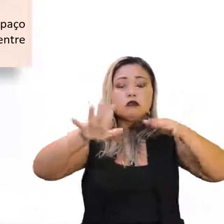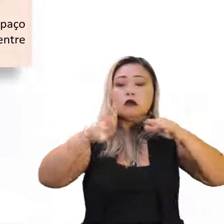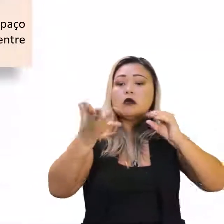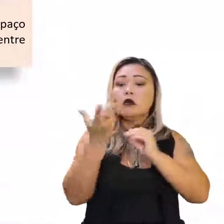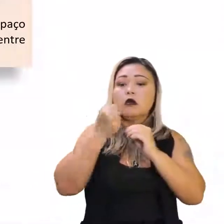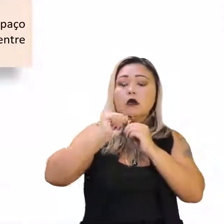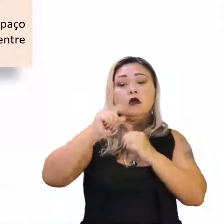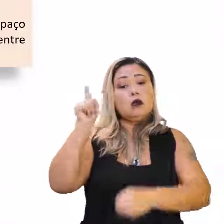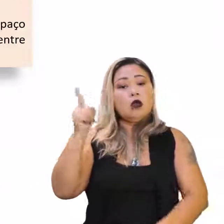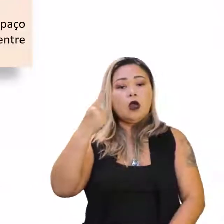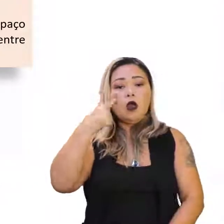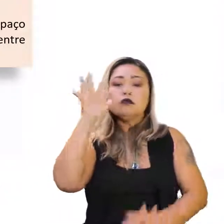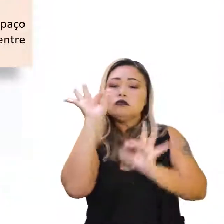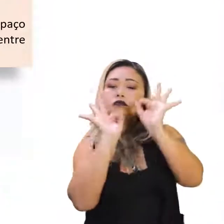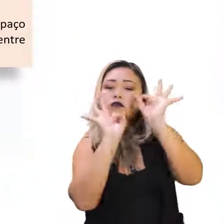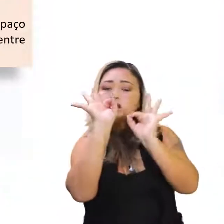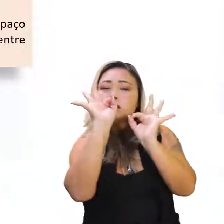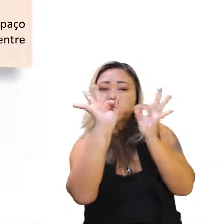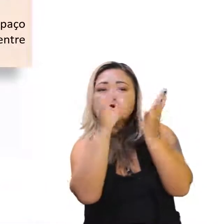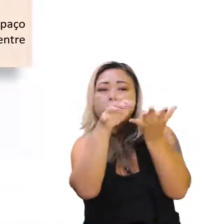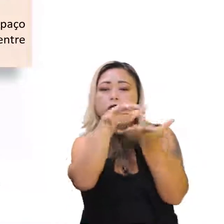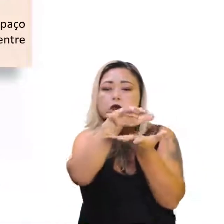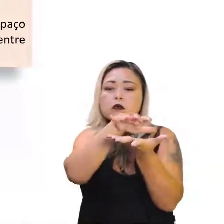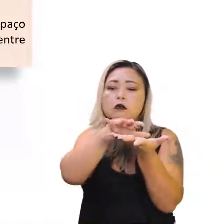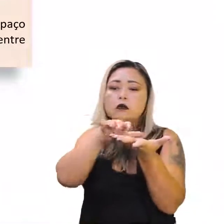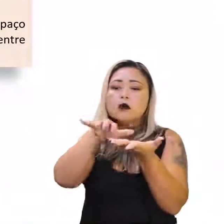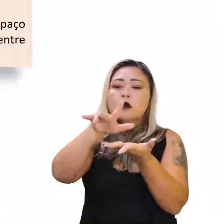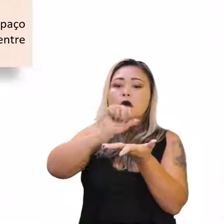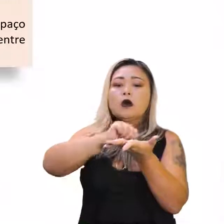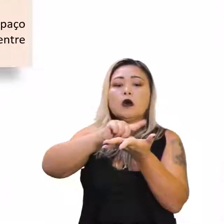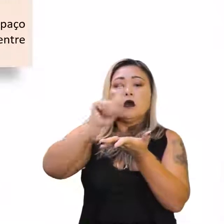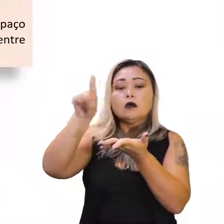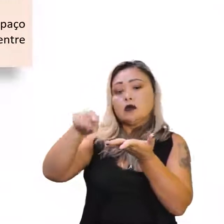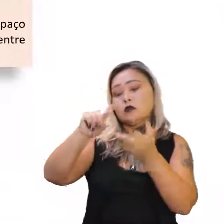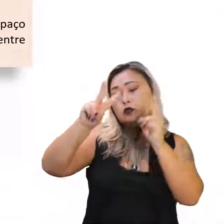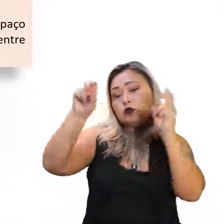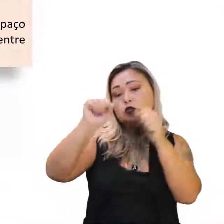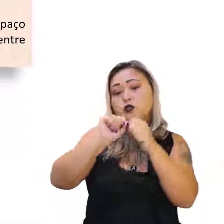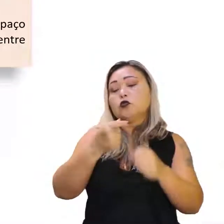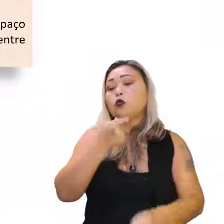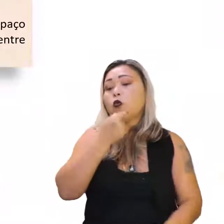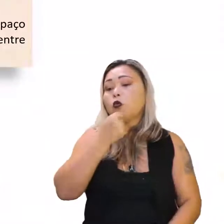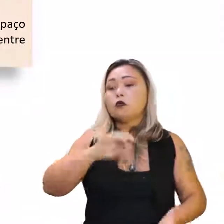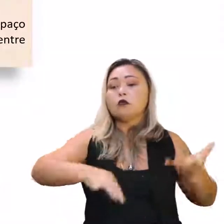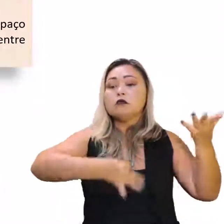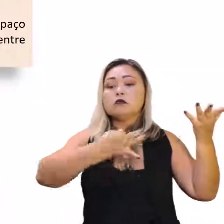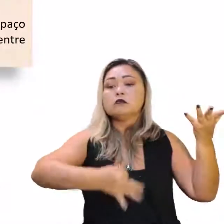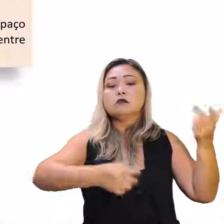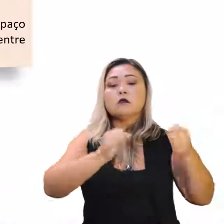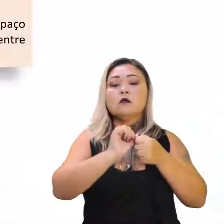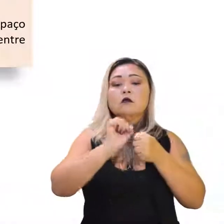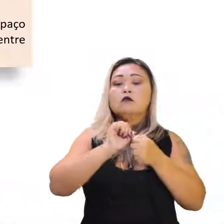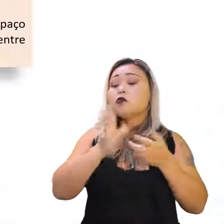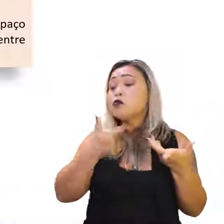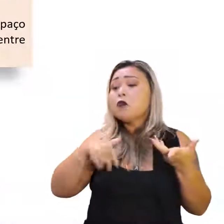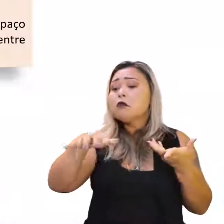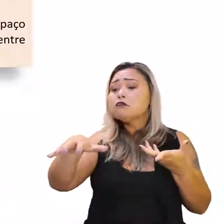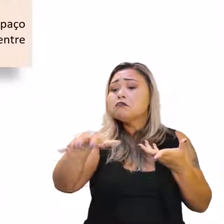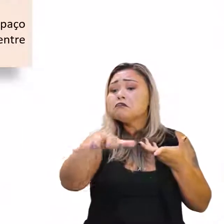angulosas, como nós estamos vendo nessa obra aí com o título Homem com Violão, e sem representação no